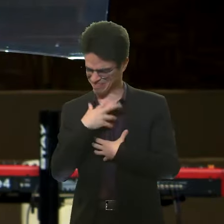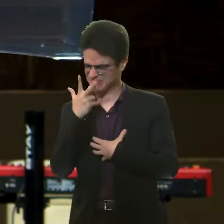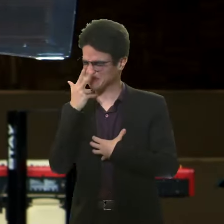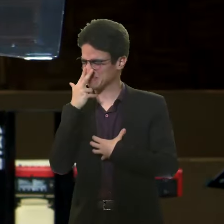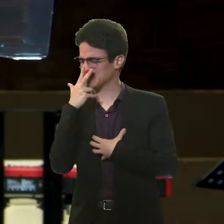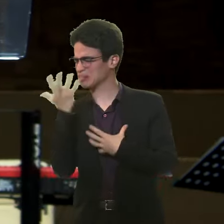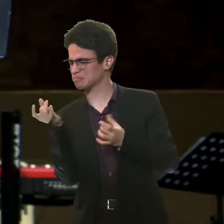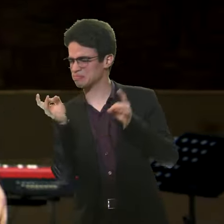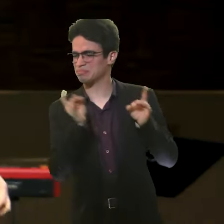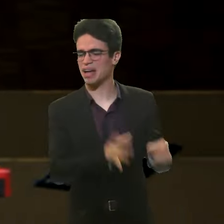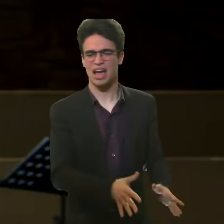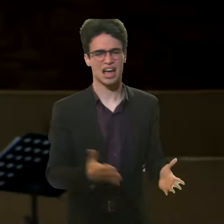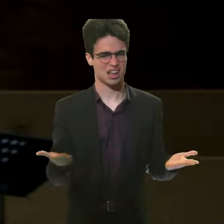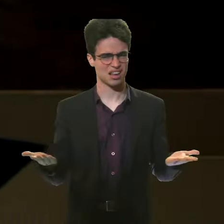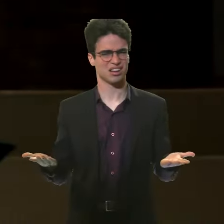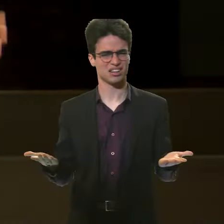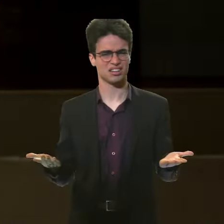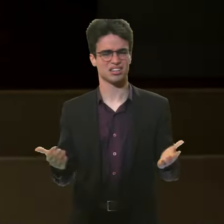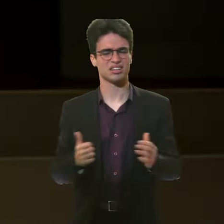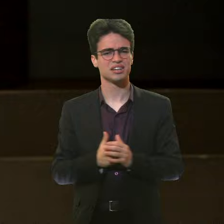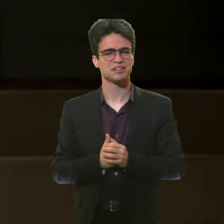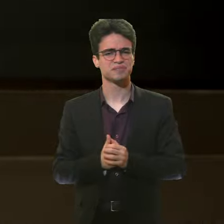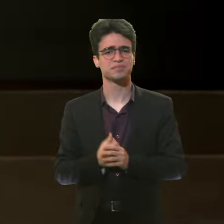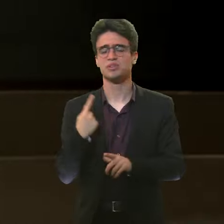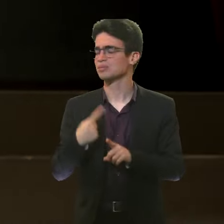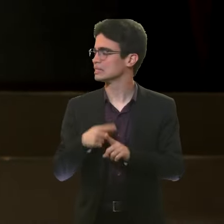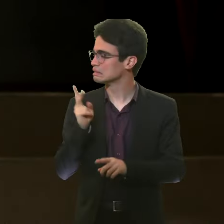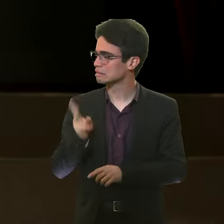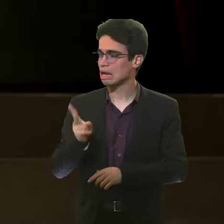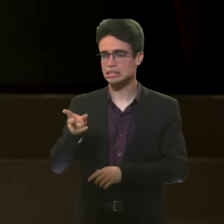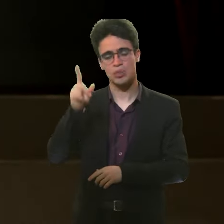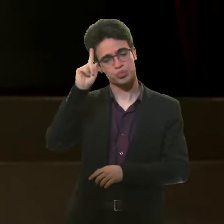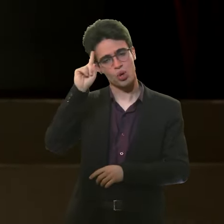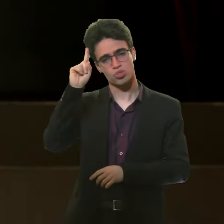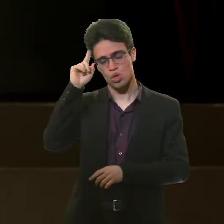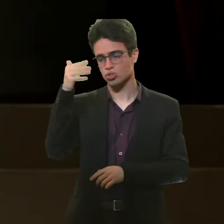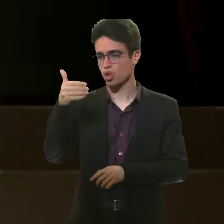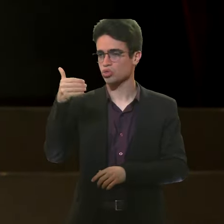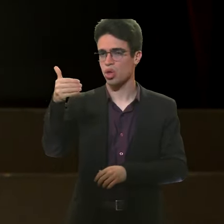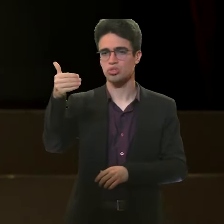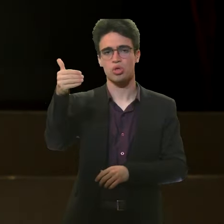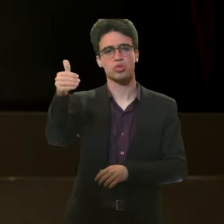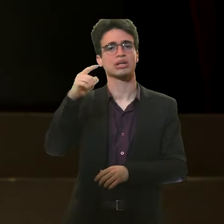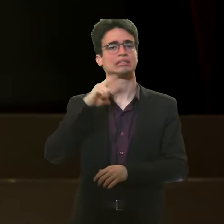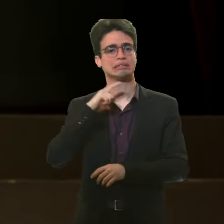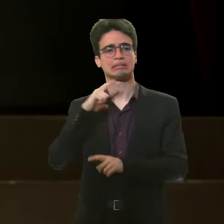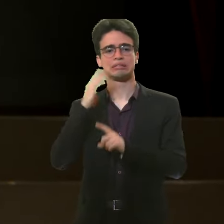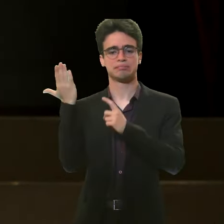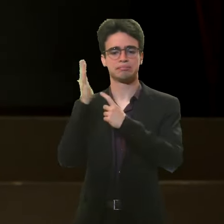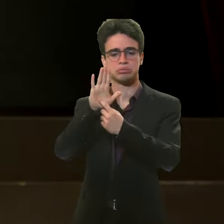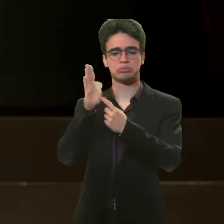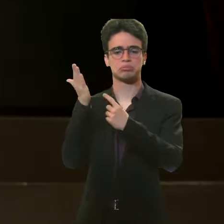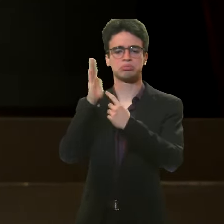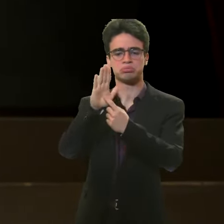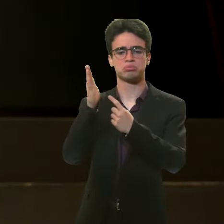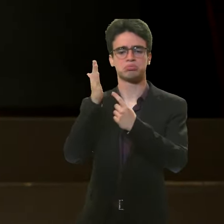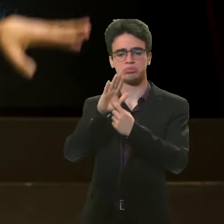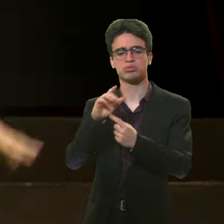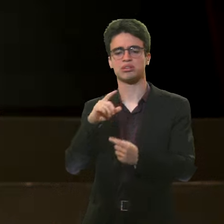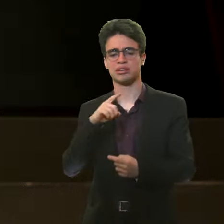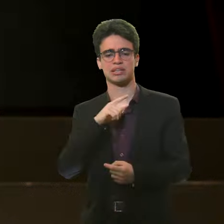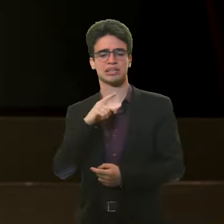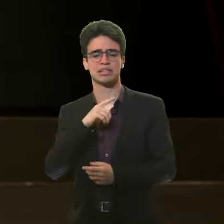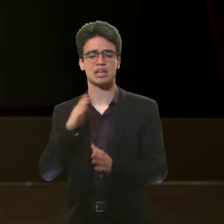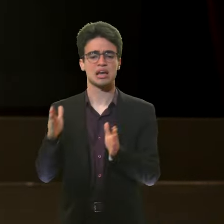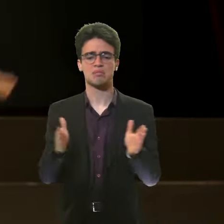estamos passando. Todos os dias são oferecidos caminhos para você não pensar no que